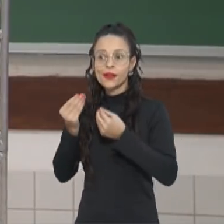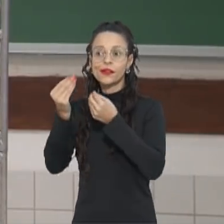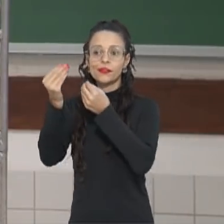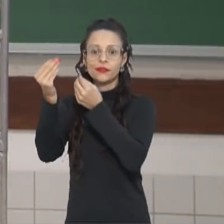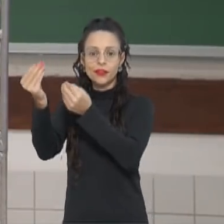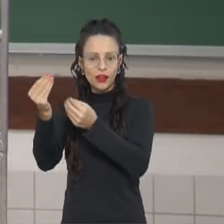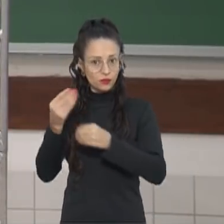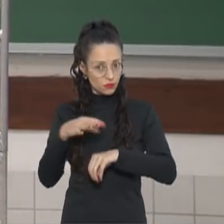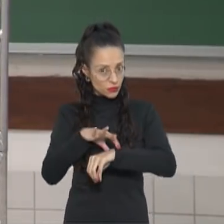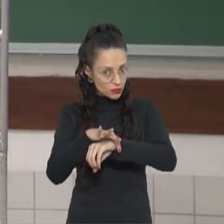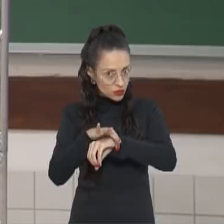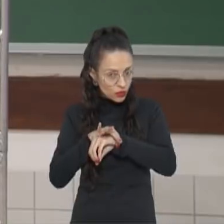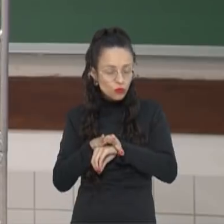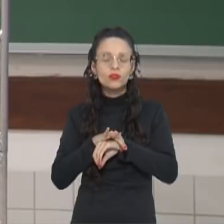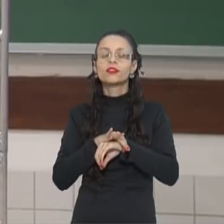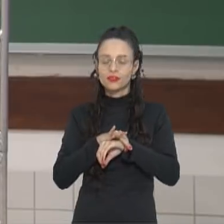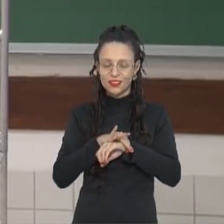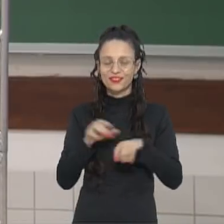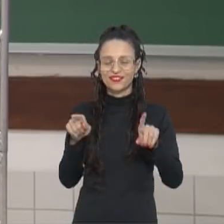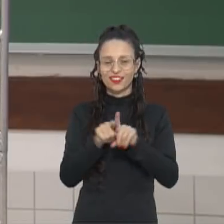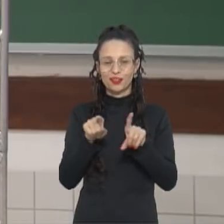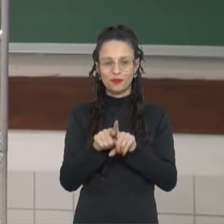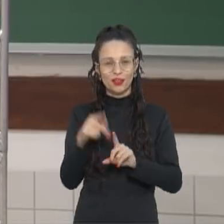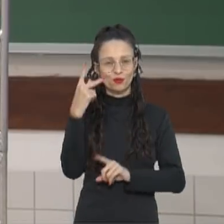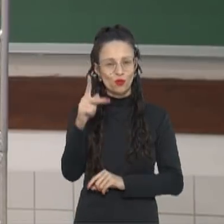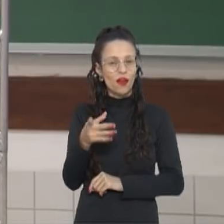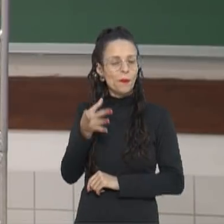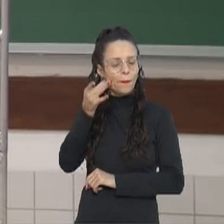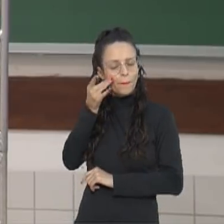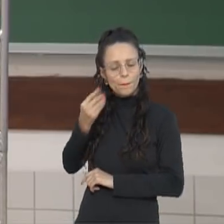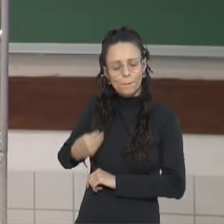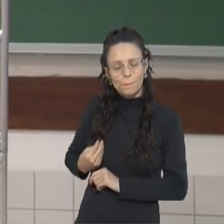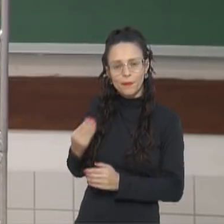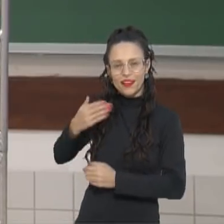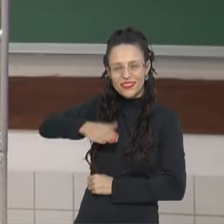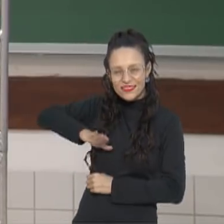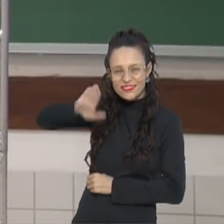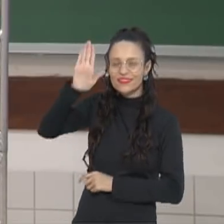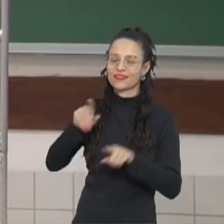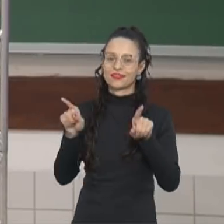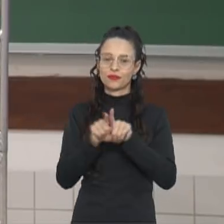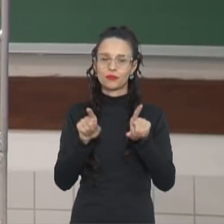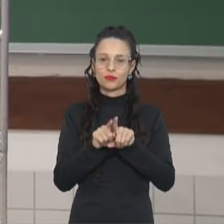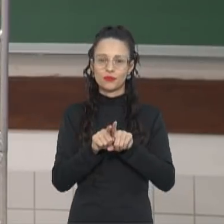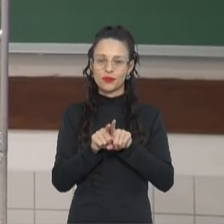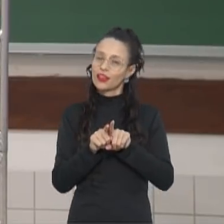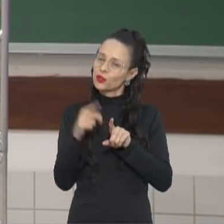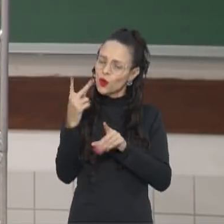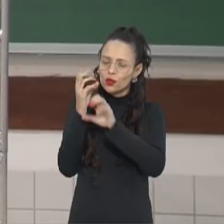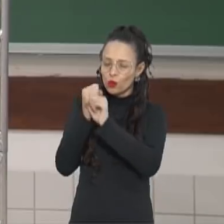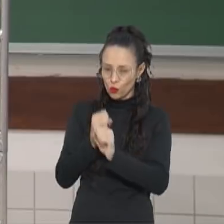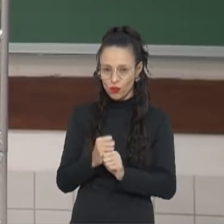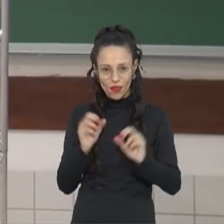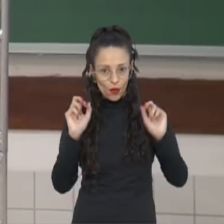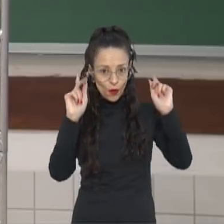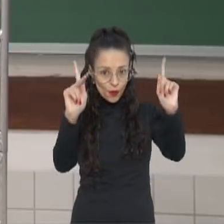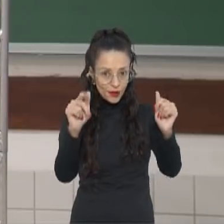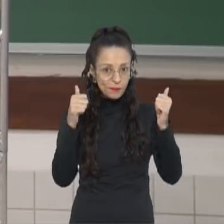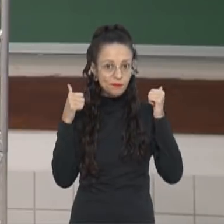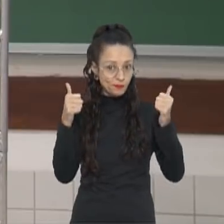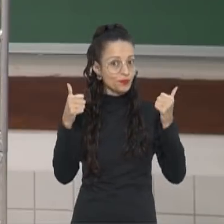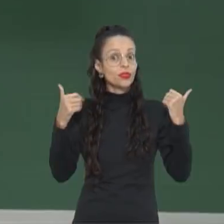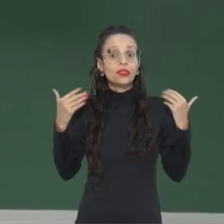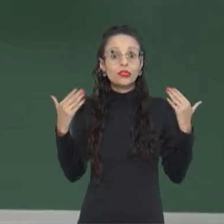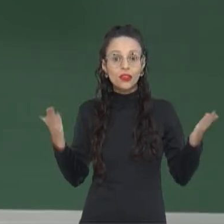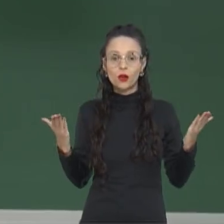com segurança, garantindo assim também sua presença e a sua avaliação. Ok?